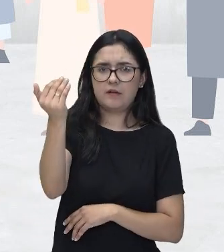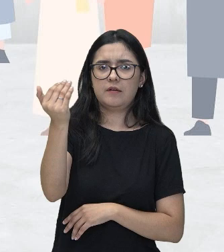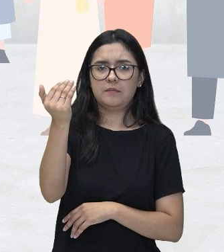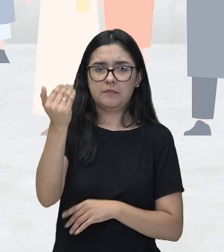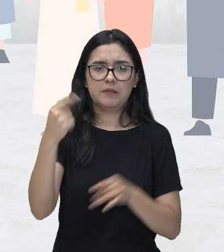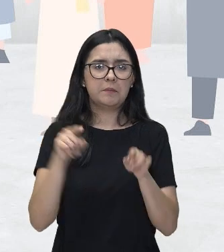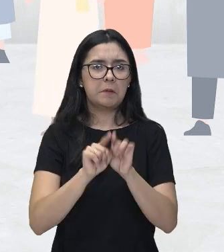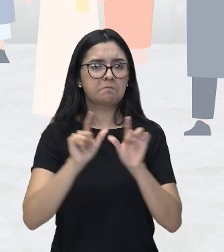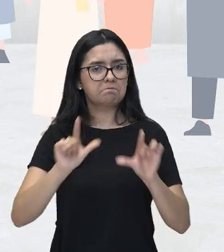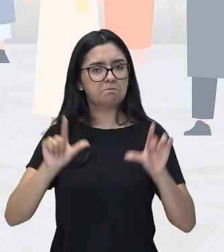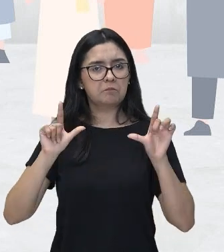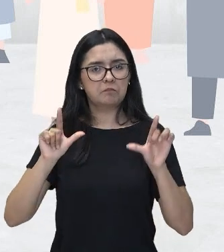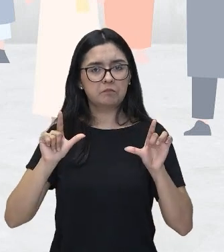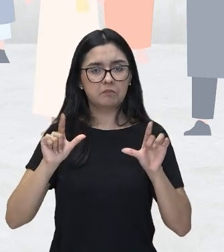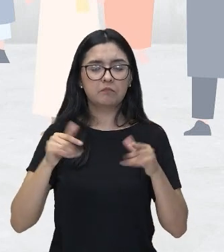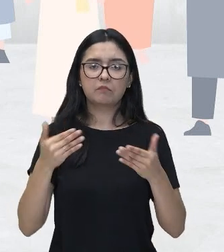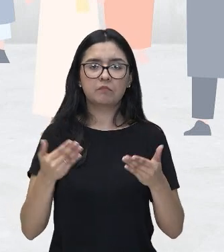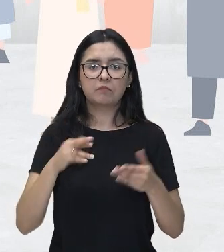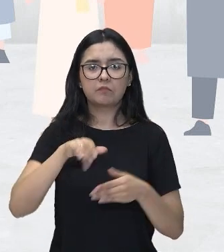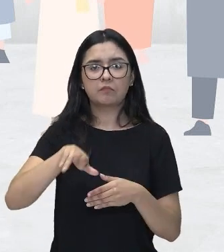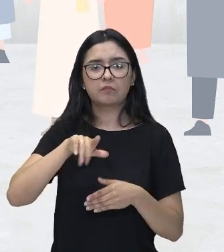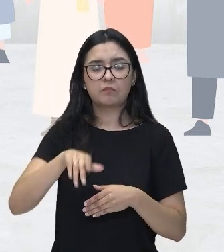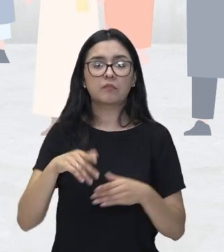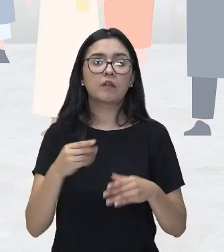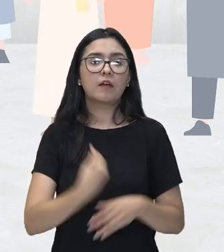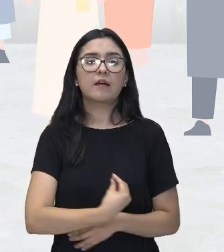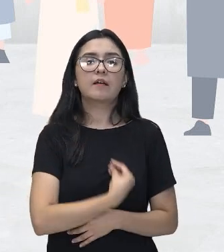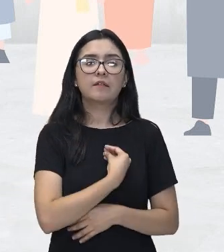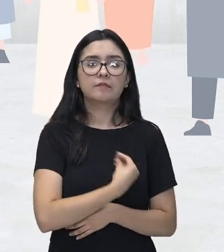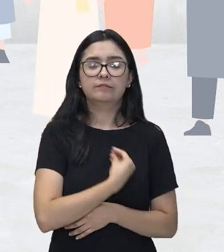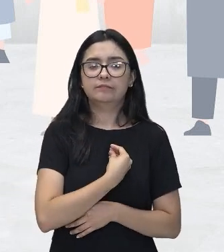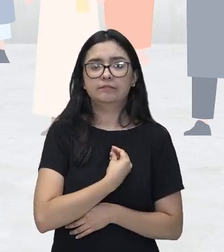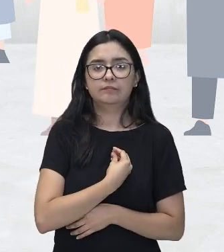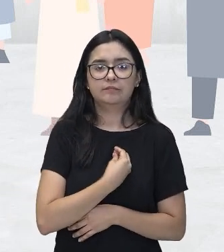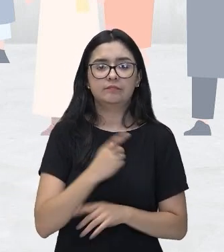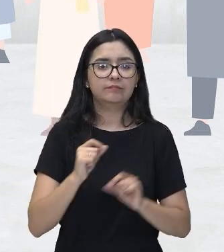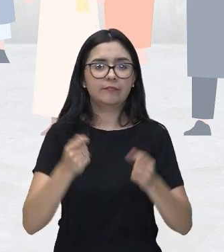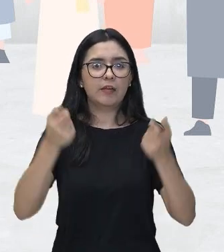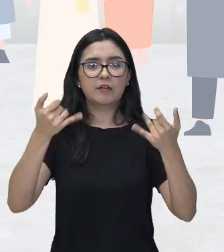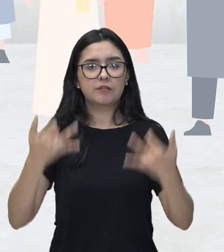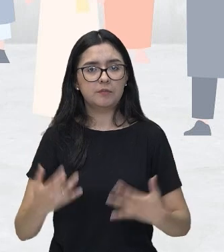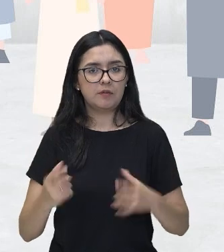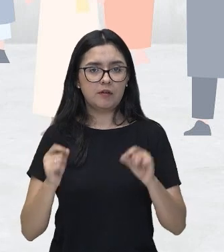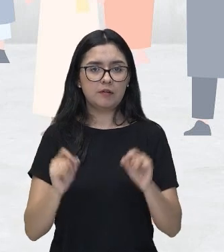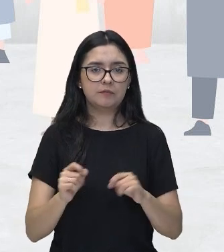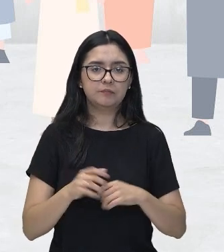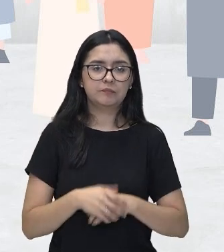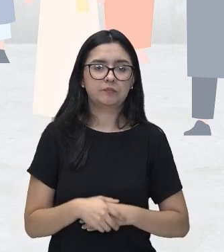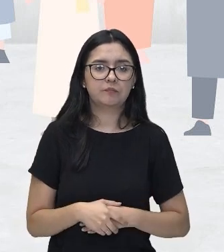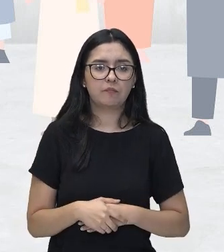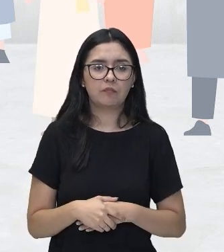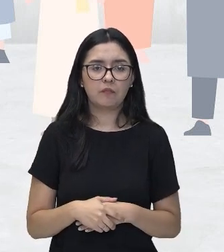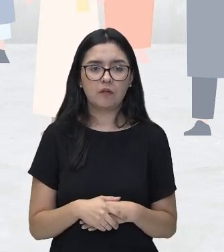destaque social. A vida ela é inquestionável e inegociável.